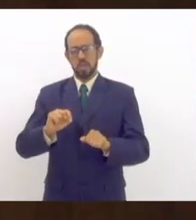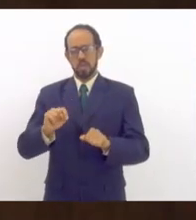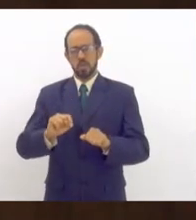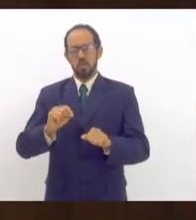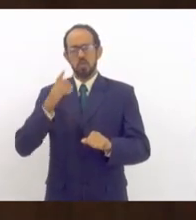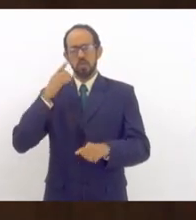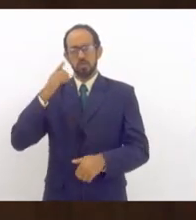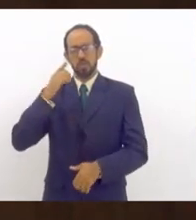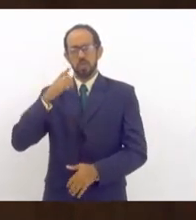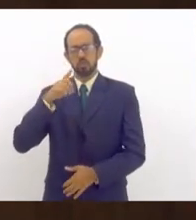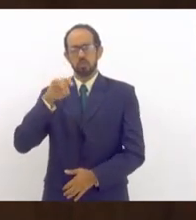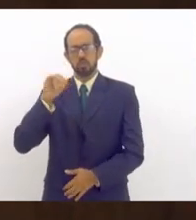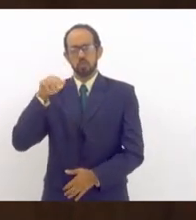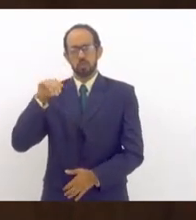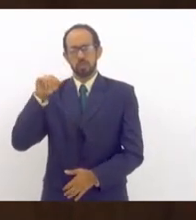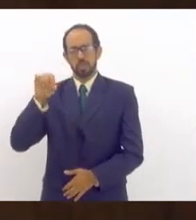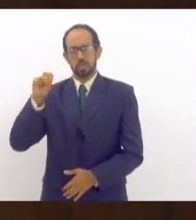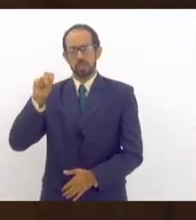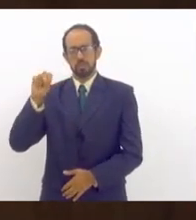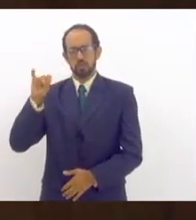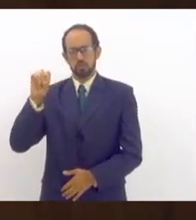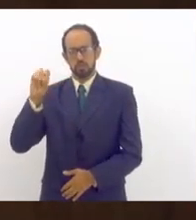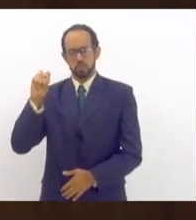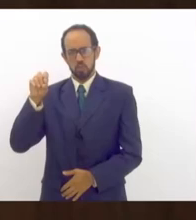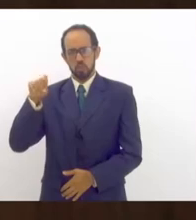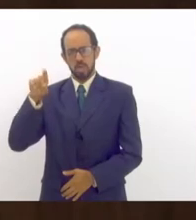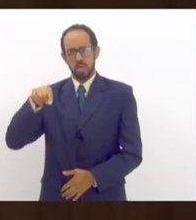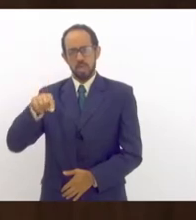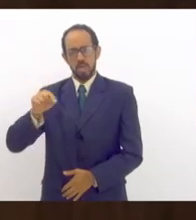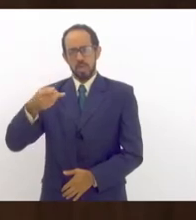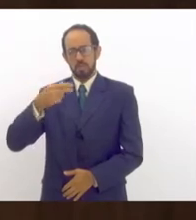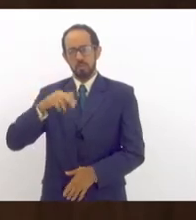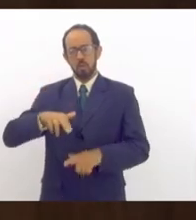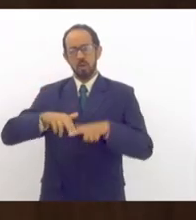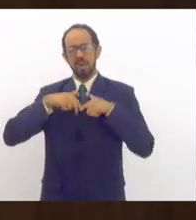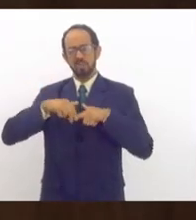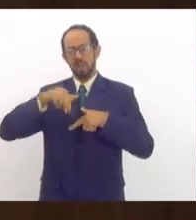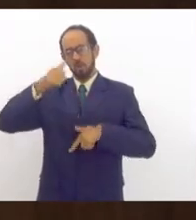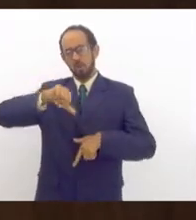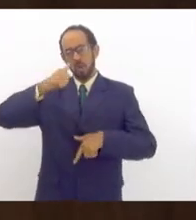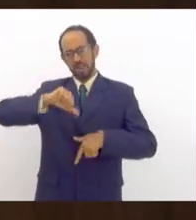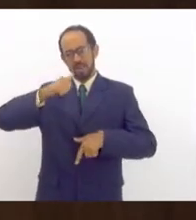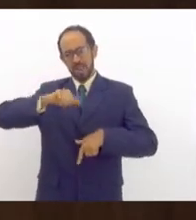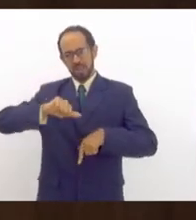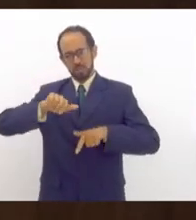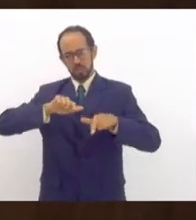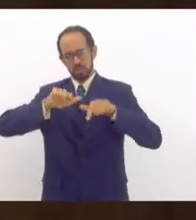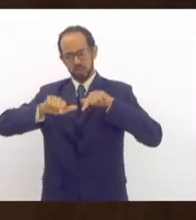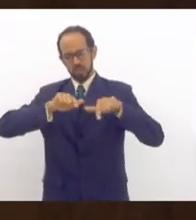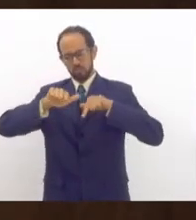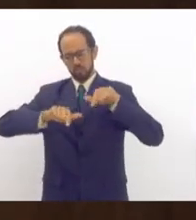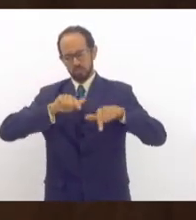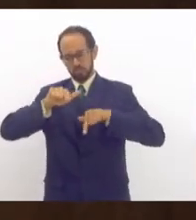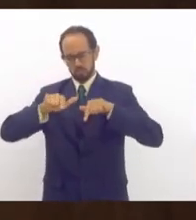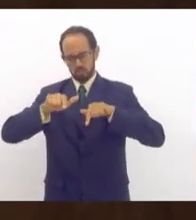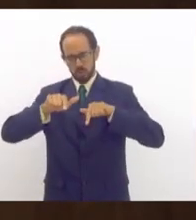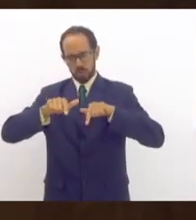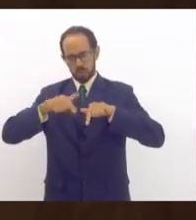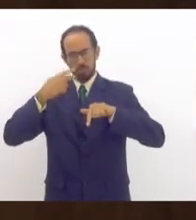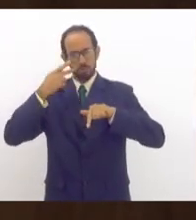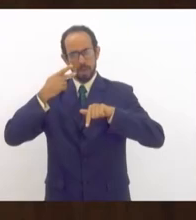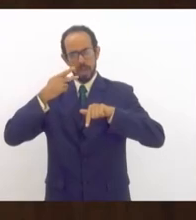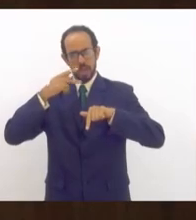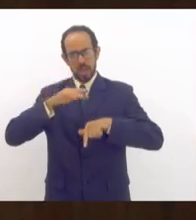Lins na sua essência tem a ver com a qualidade do serviço prestado pela Polícia